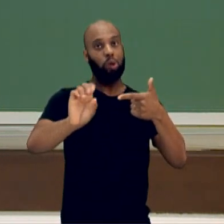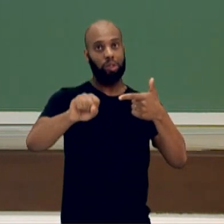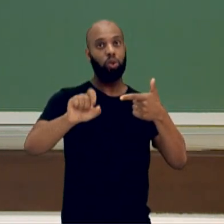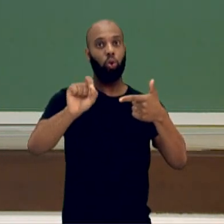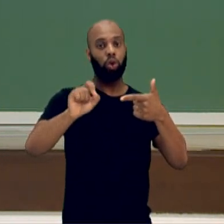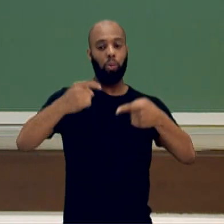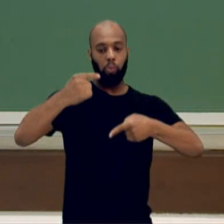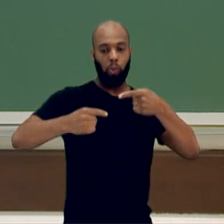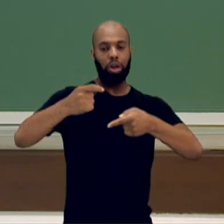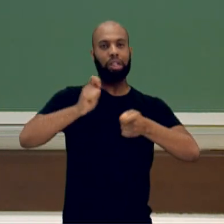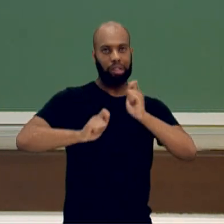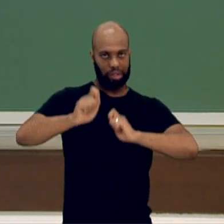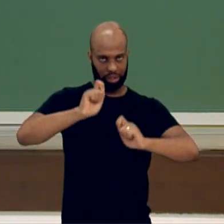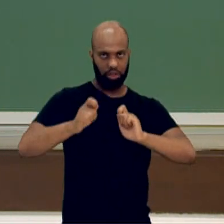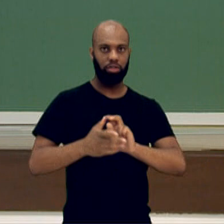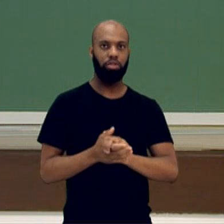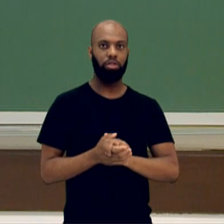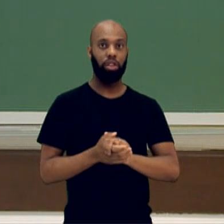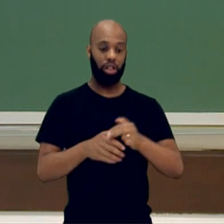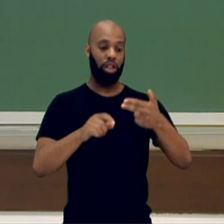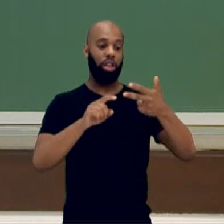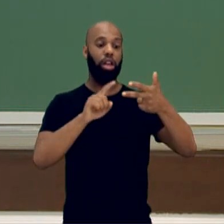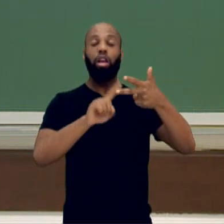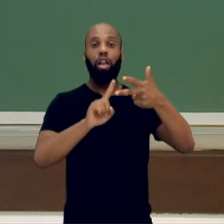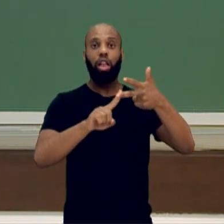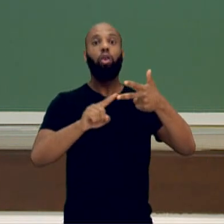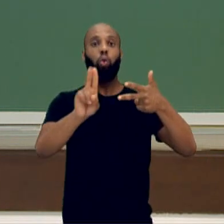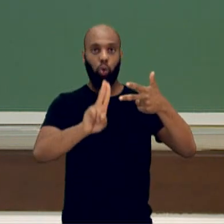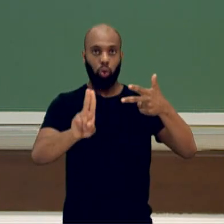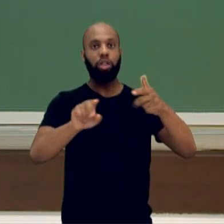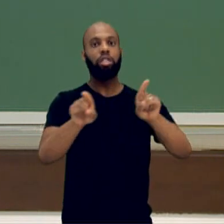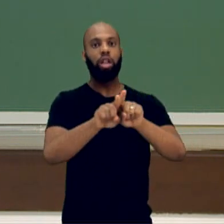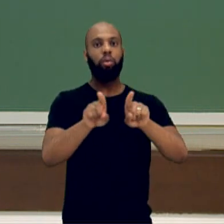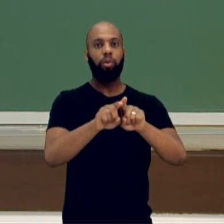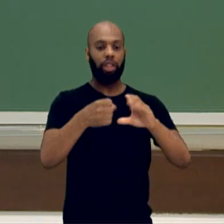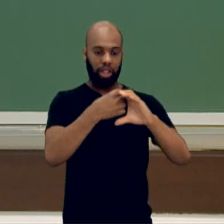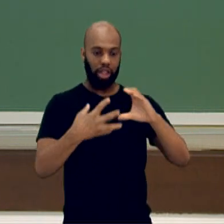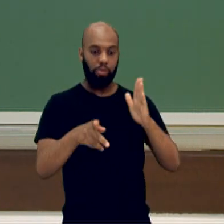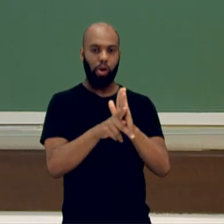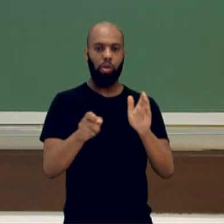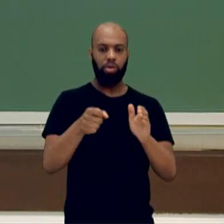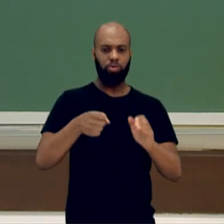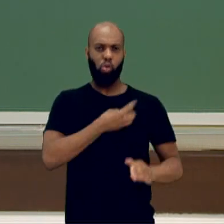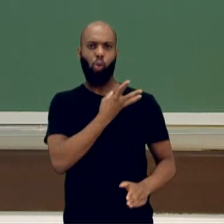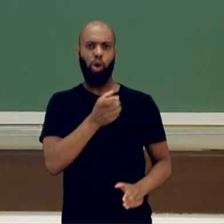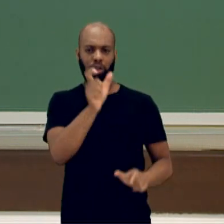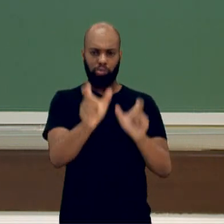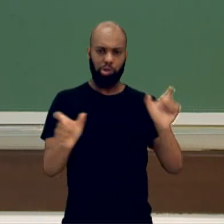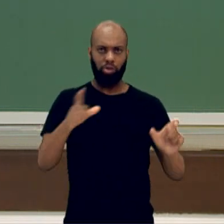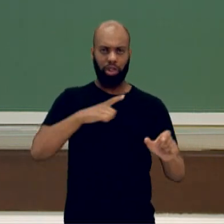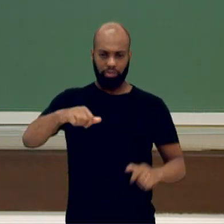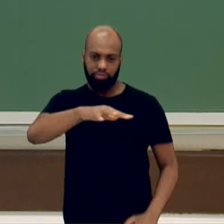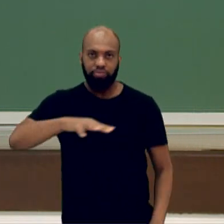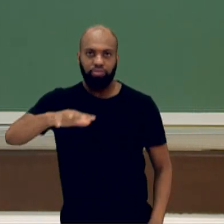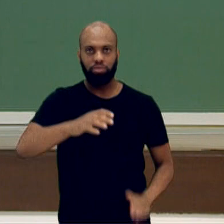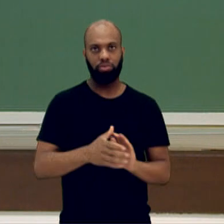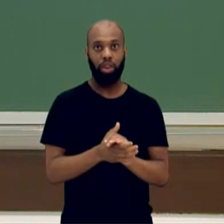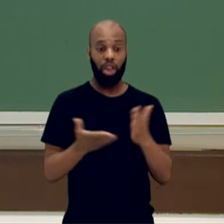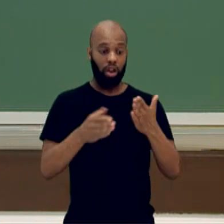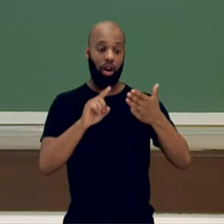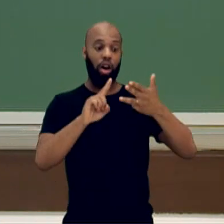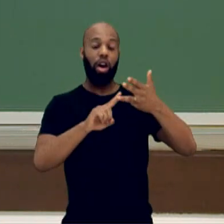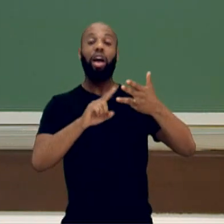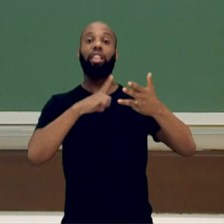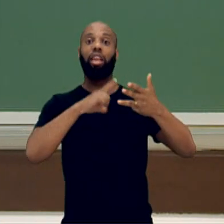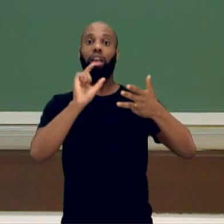sim político-administrativos, e a letra C, usamos critérios demográficos. Na questão aqui da letra D, eu tenho